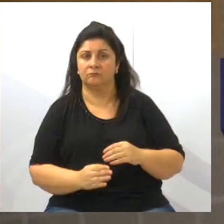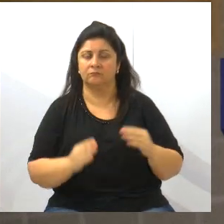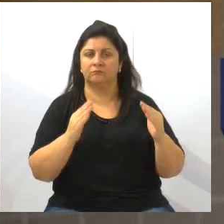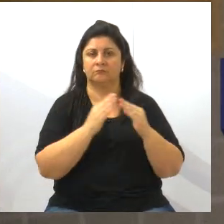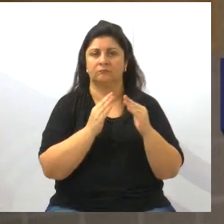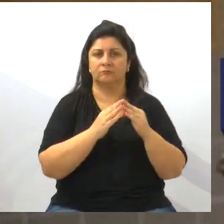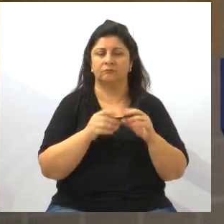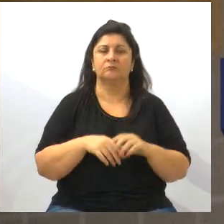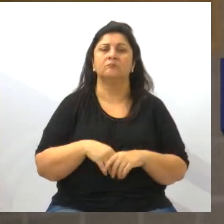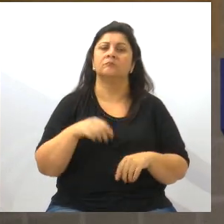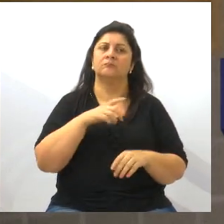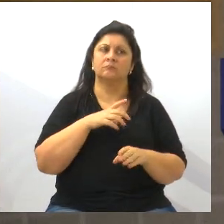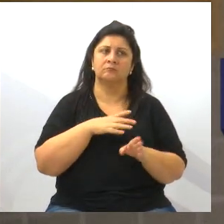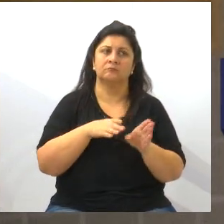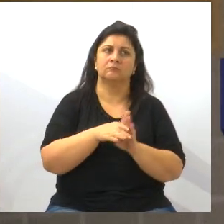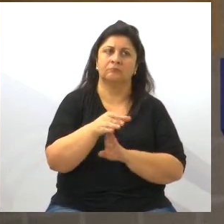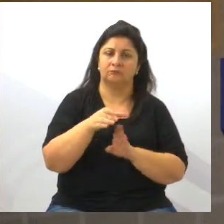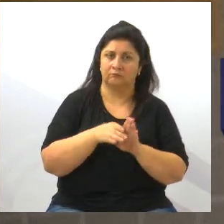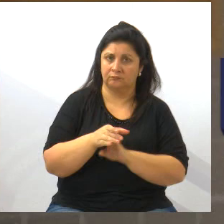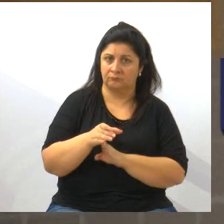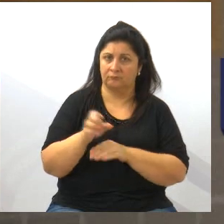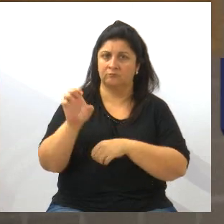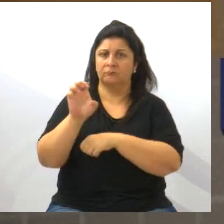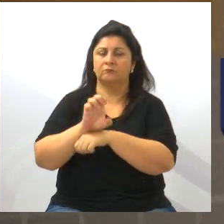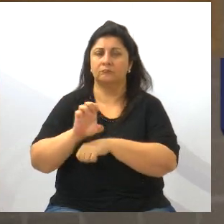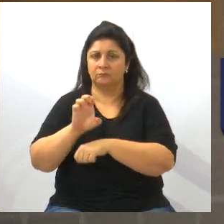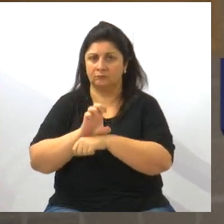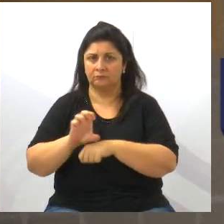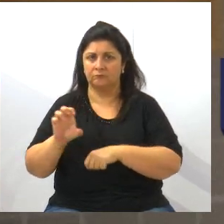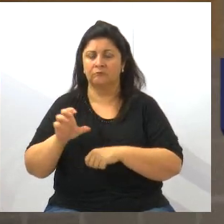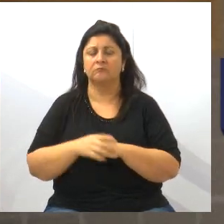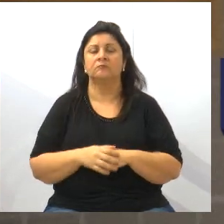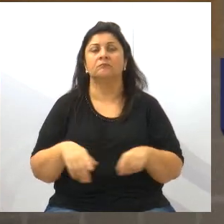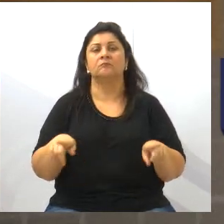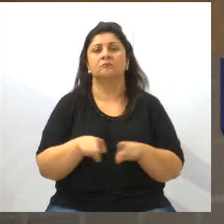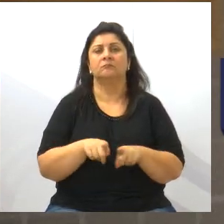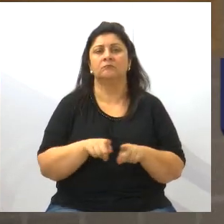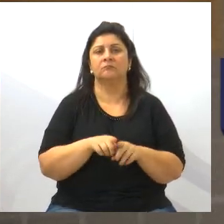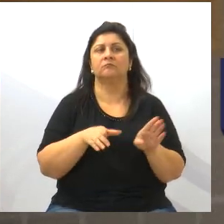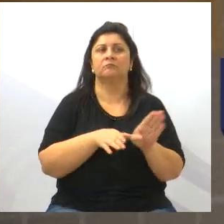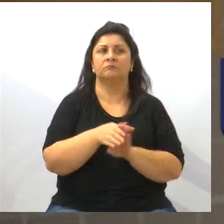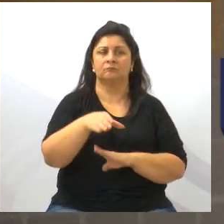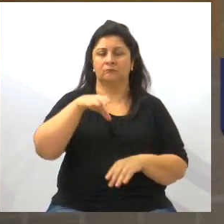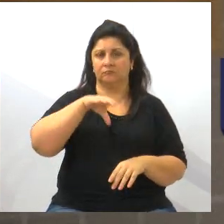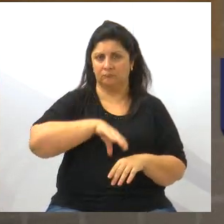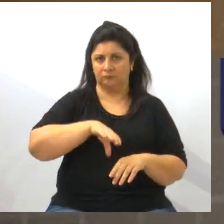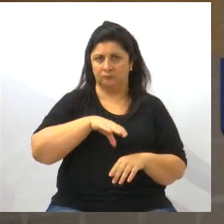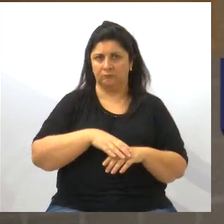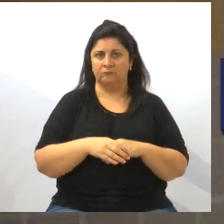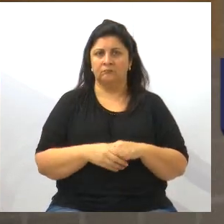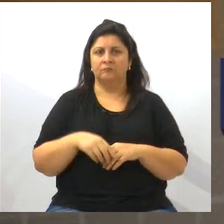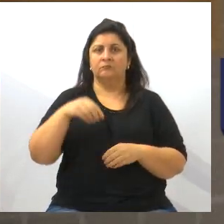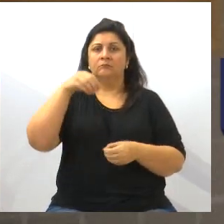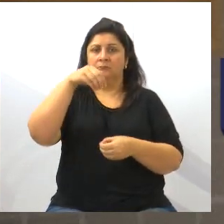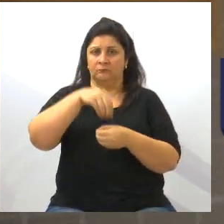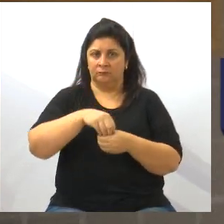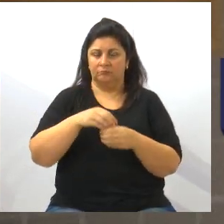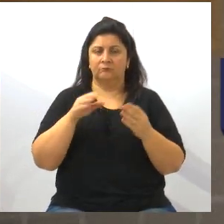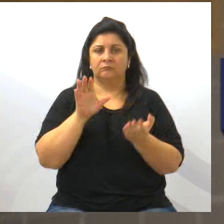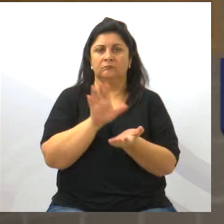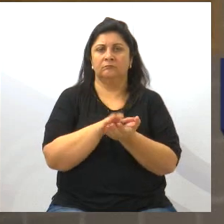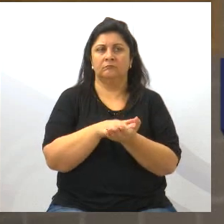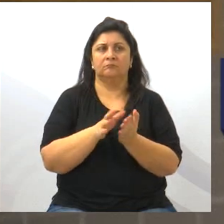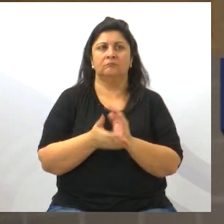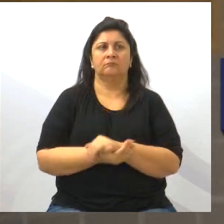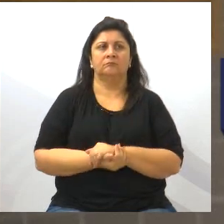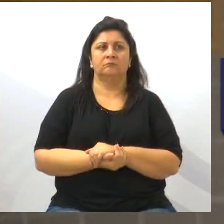da Habitação e agora, né, o Conselho Municipal de Habitação e do Interesse Social de Jacareí, né, que dentro em